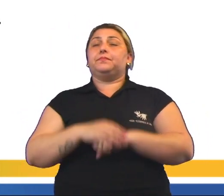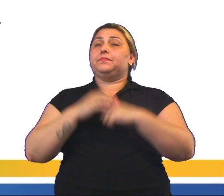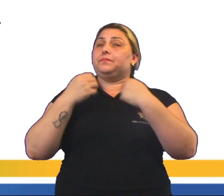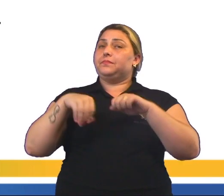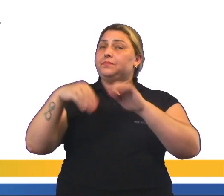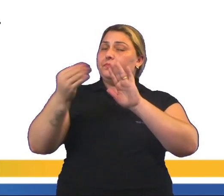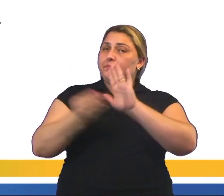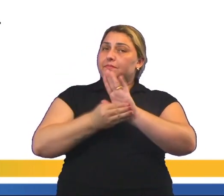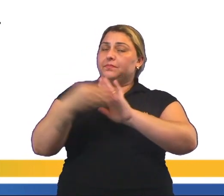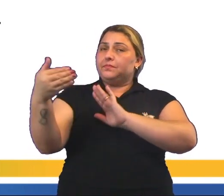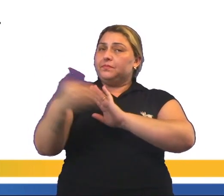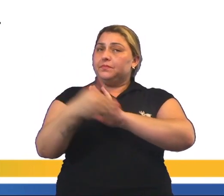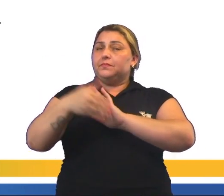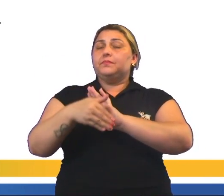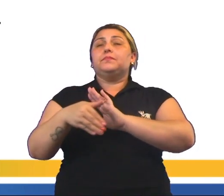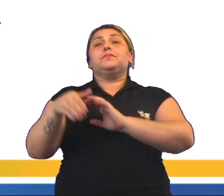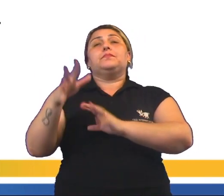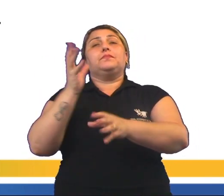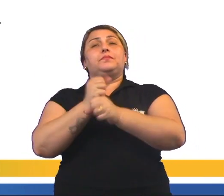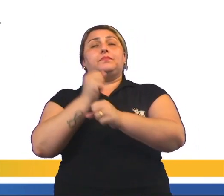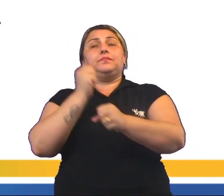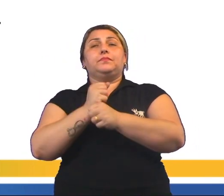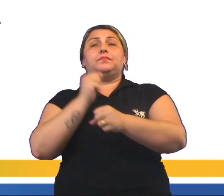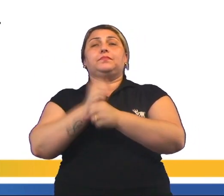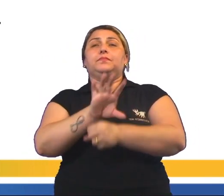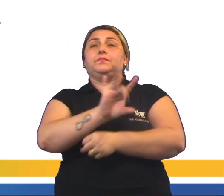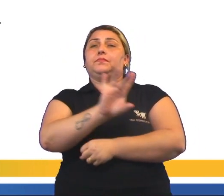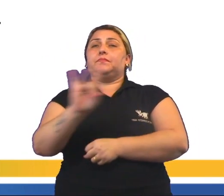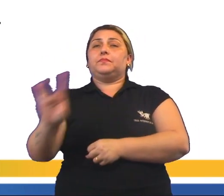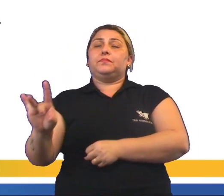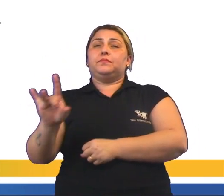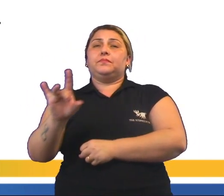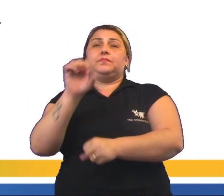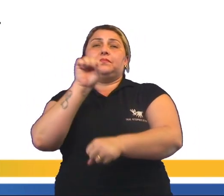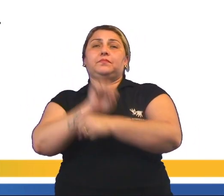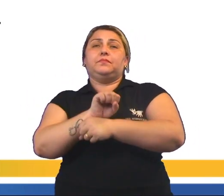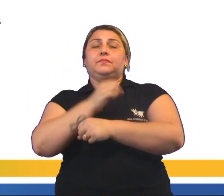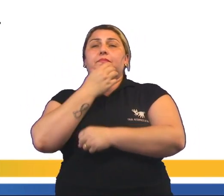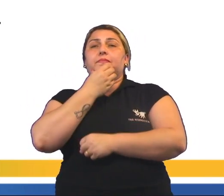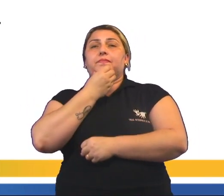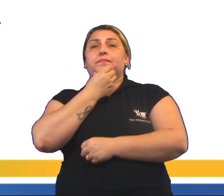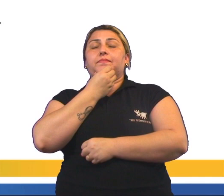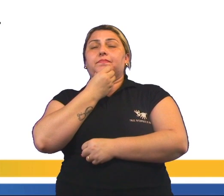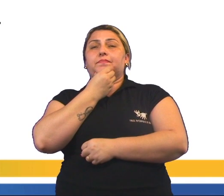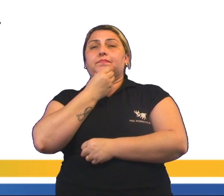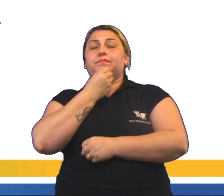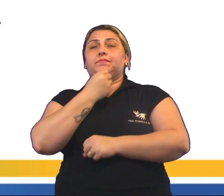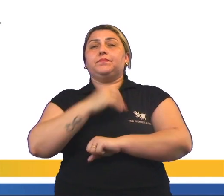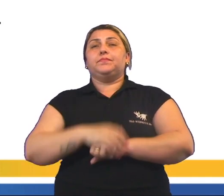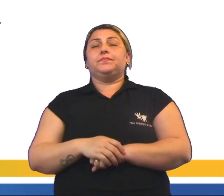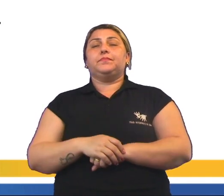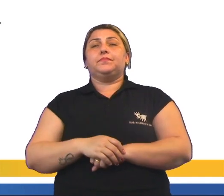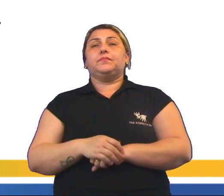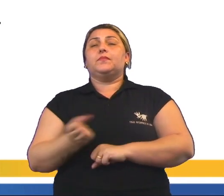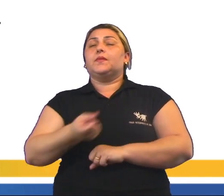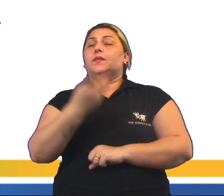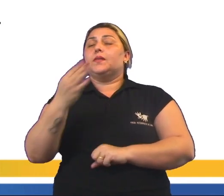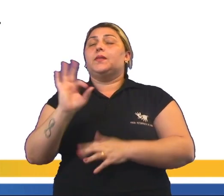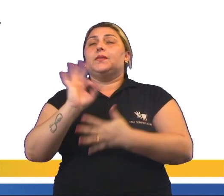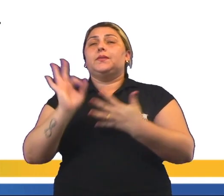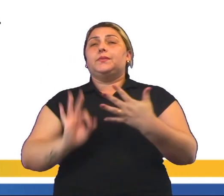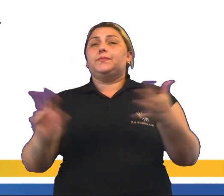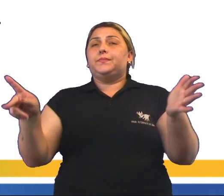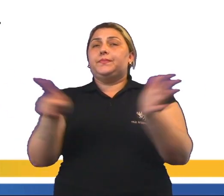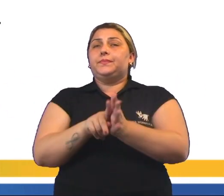devemos colocar a frequência absoluta de cada um dos intervalos, ou seja, quantos